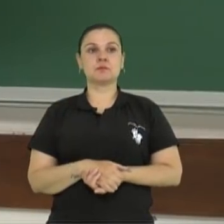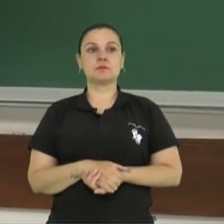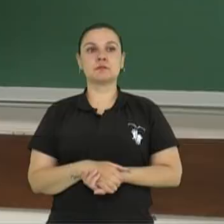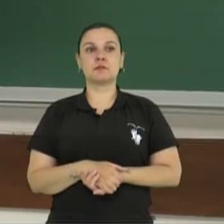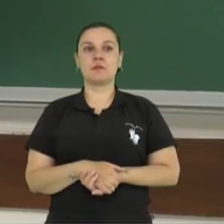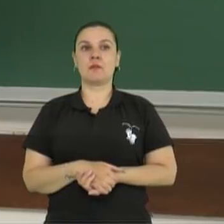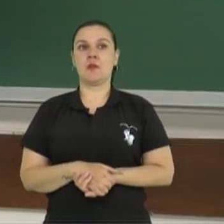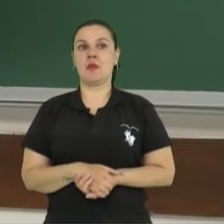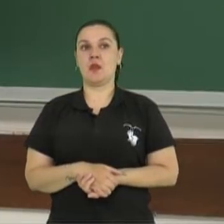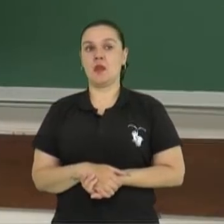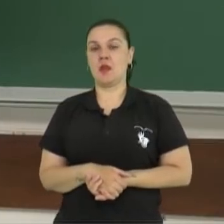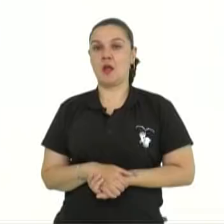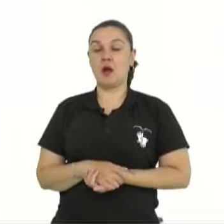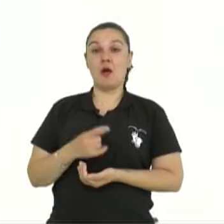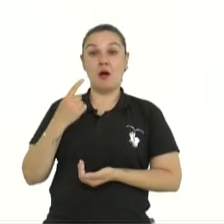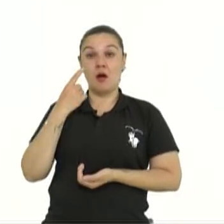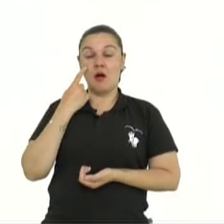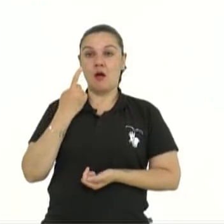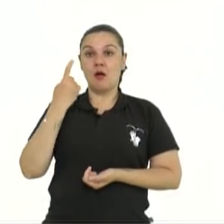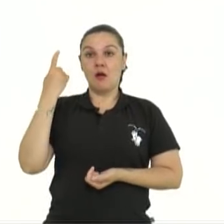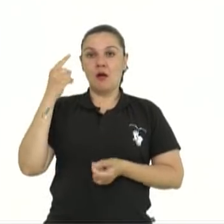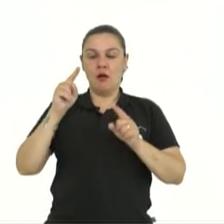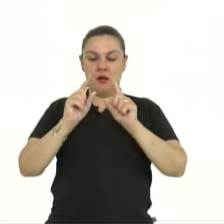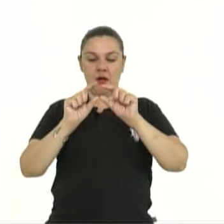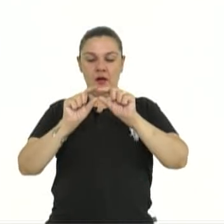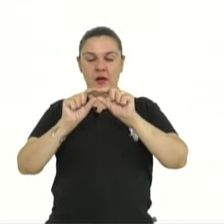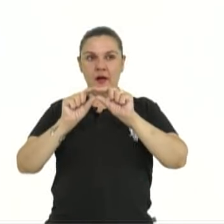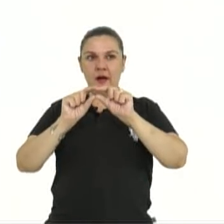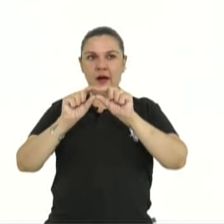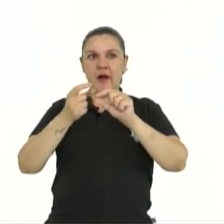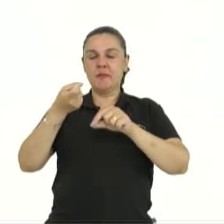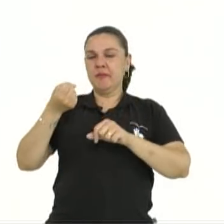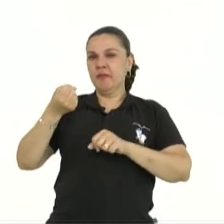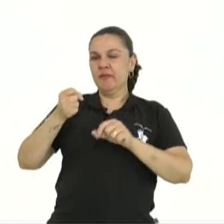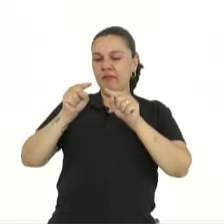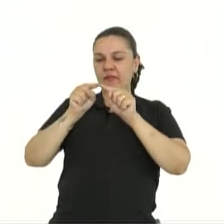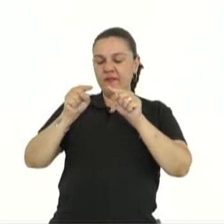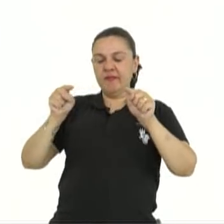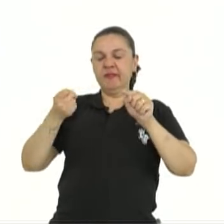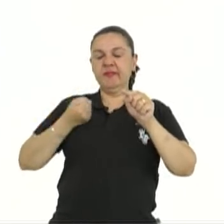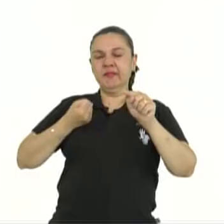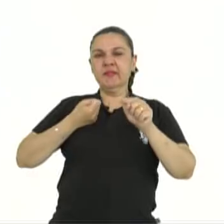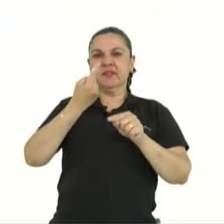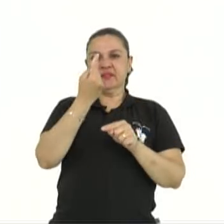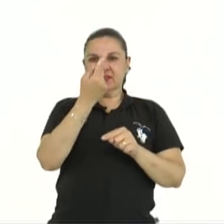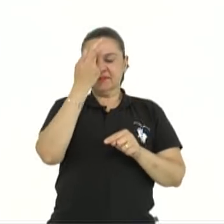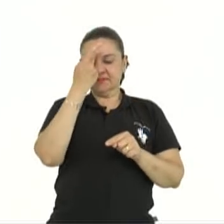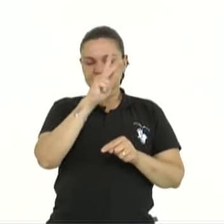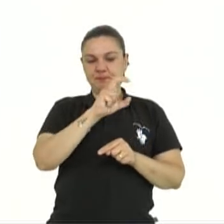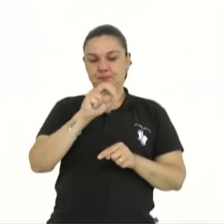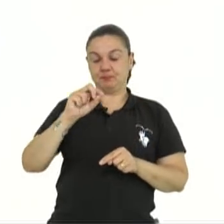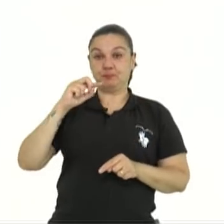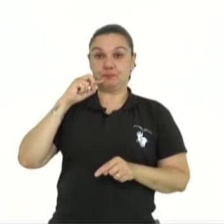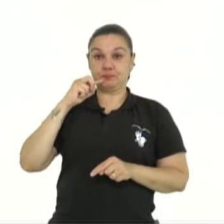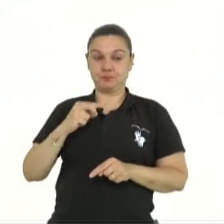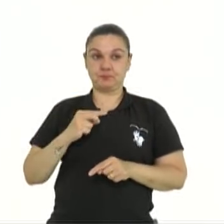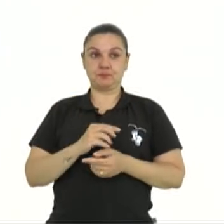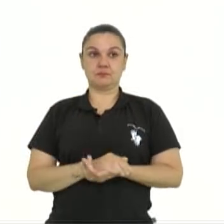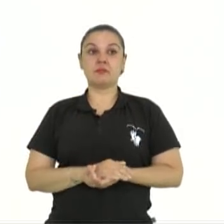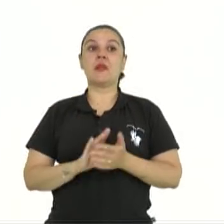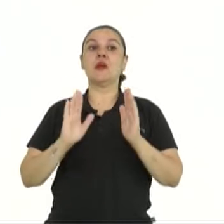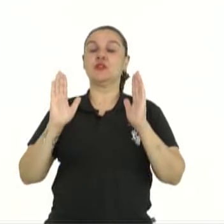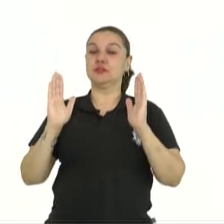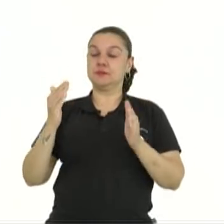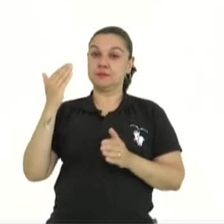lá. Então, na escala, né, há o valor numérico de 1 para 500 mil. Então, eu